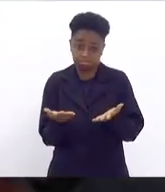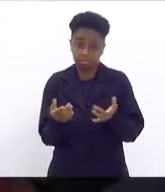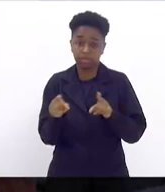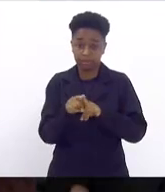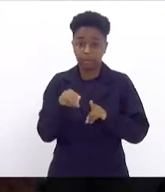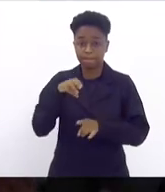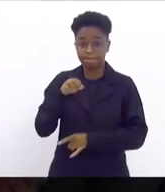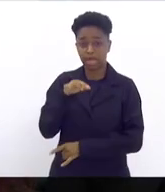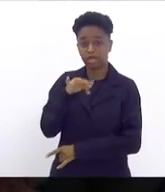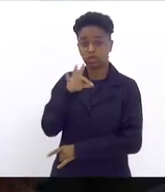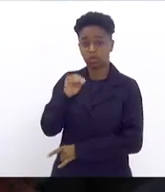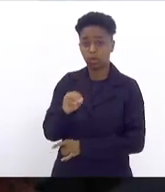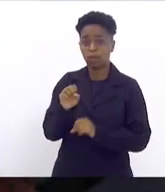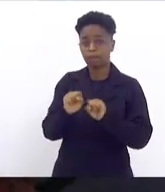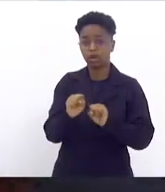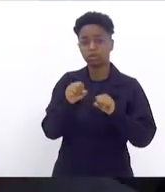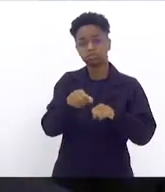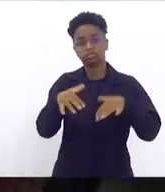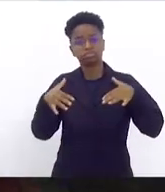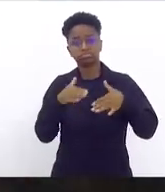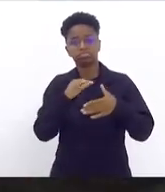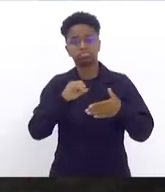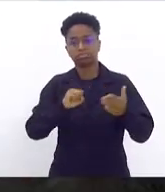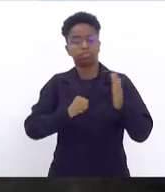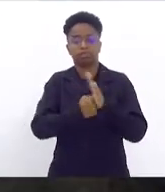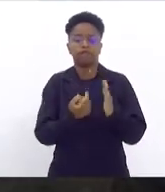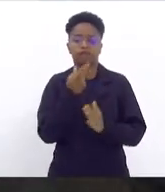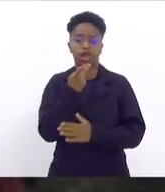pode derrubar. Eles podem dizer que a gente acha que